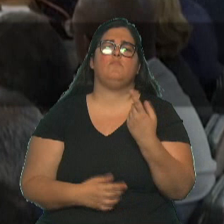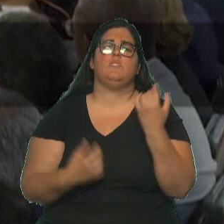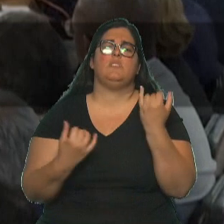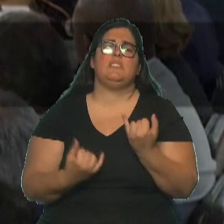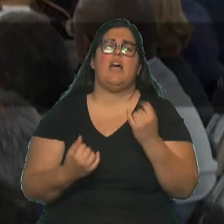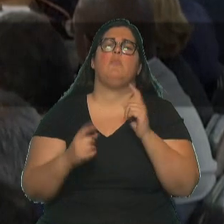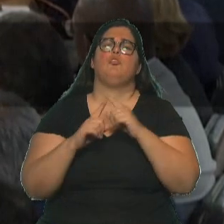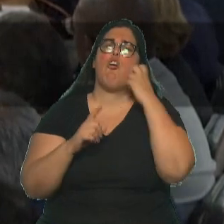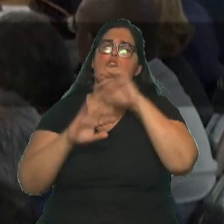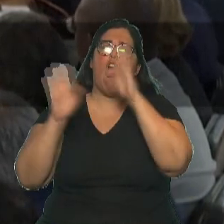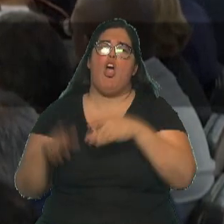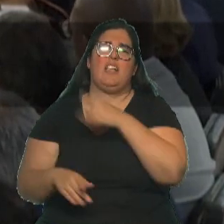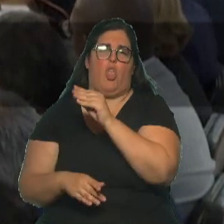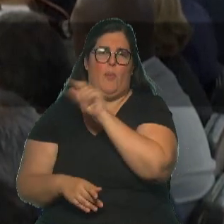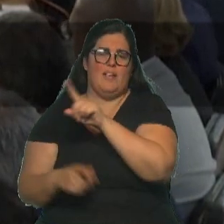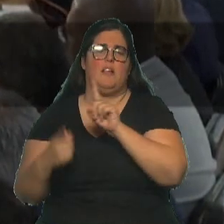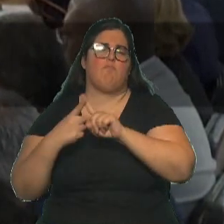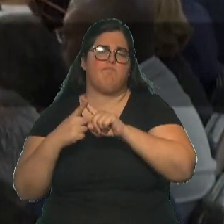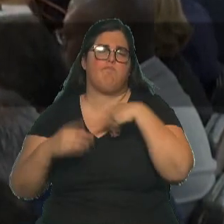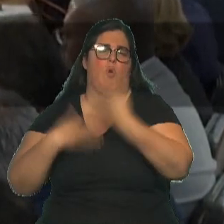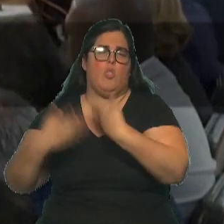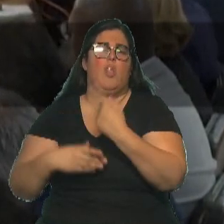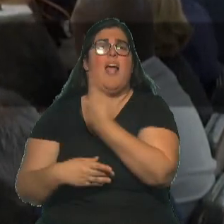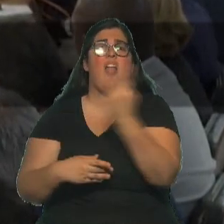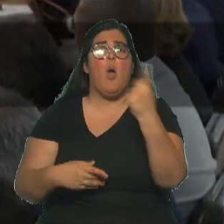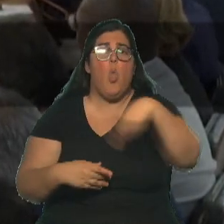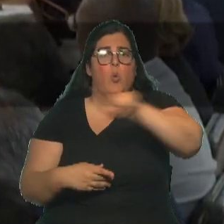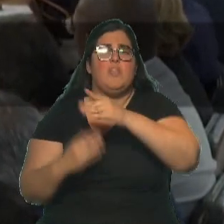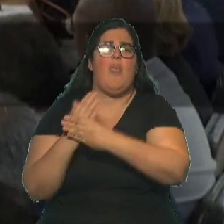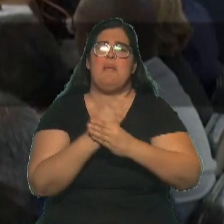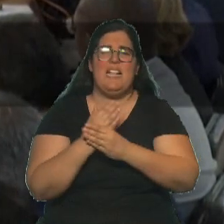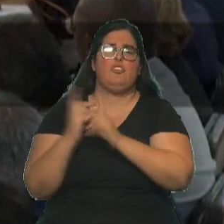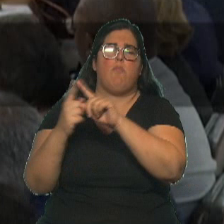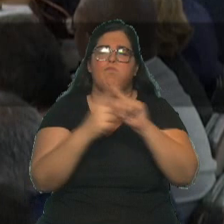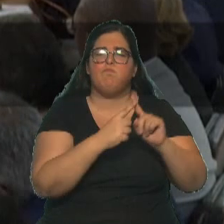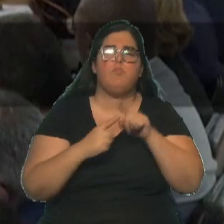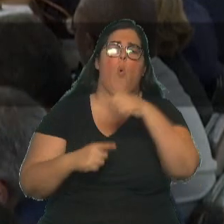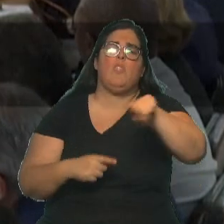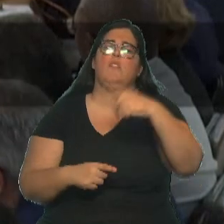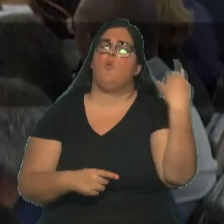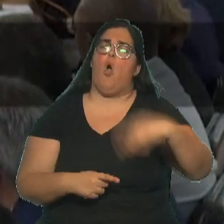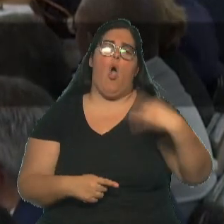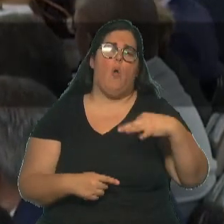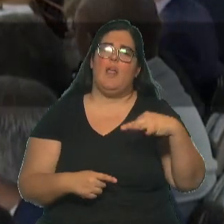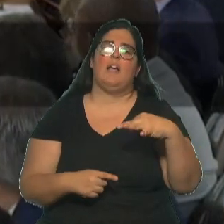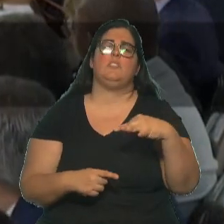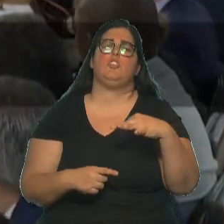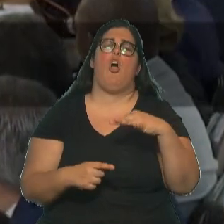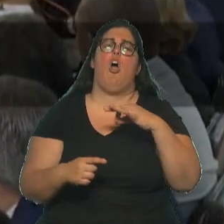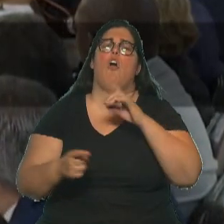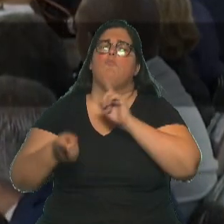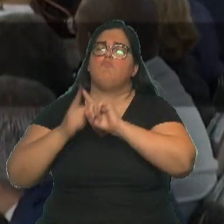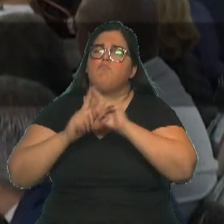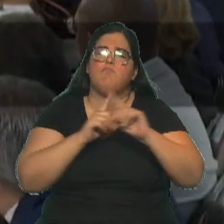com o Congresso Nacional e cada um de vocês, ministros, tem a obrigação de manter a